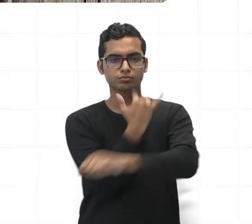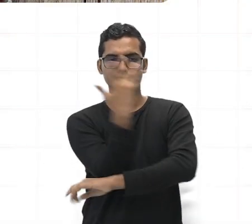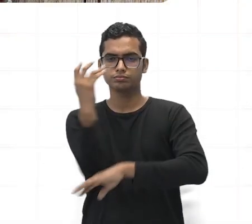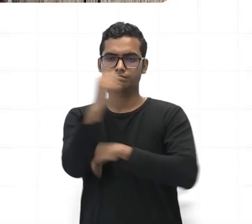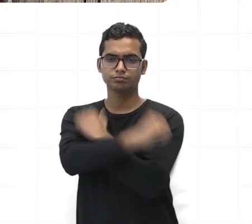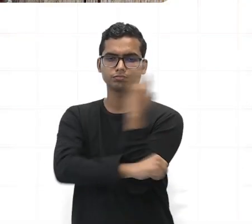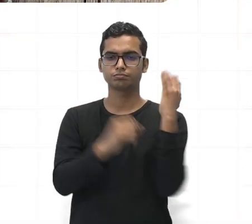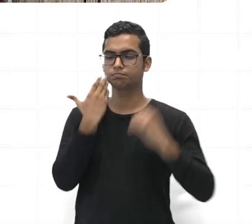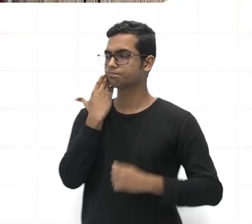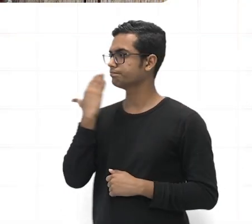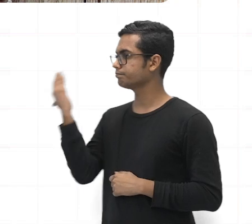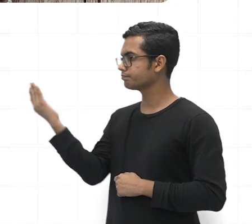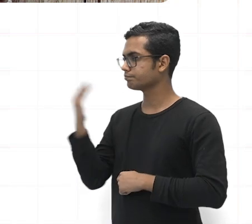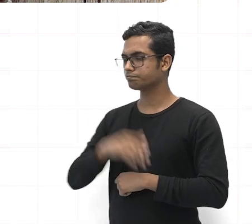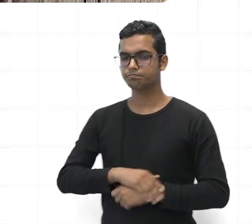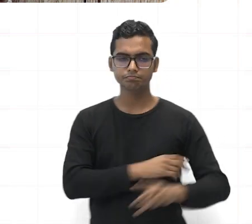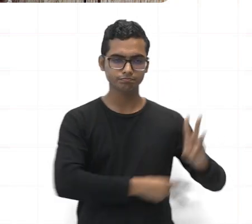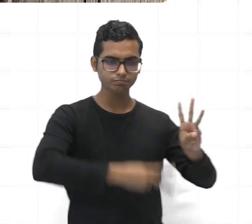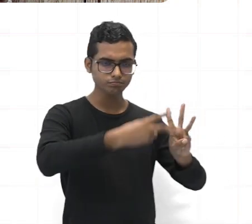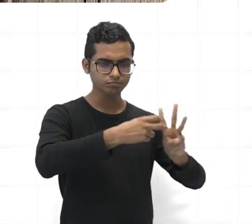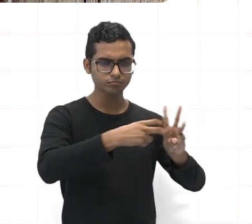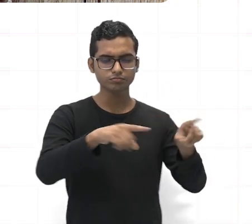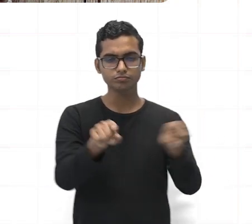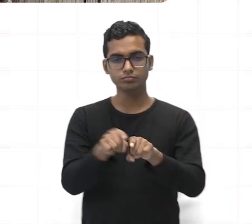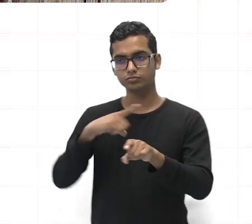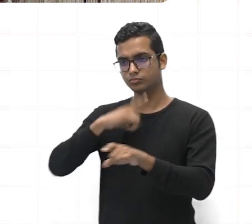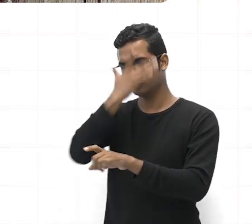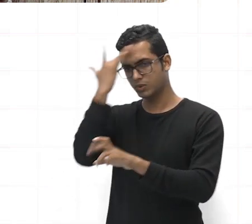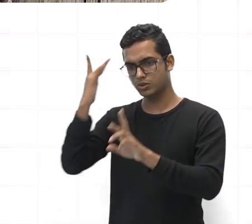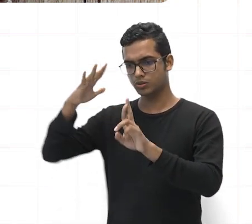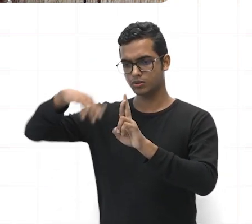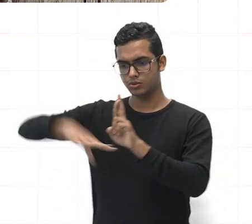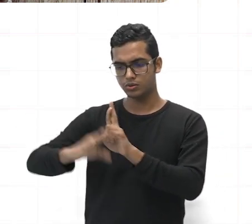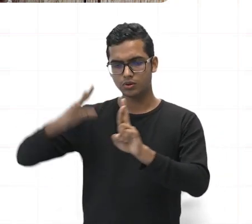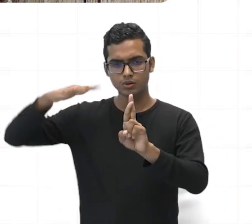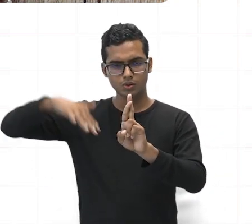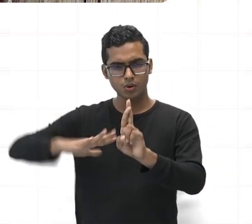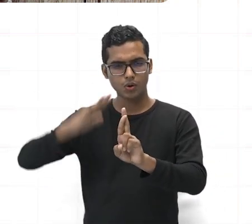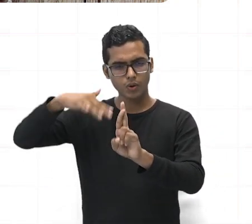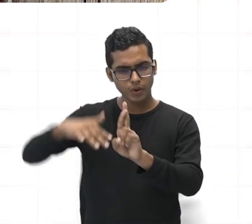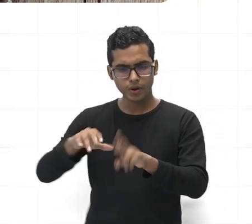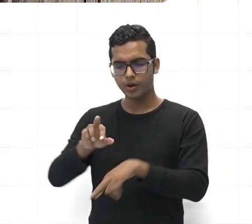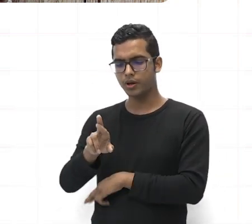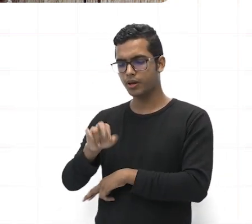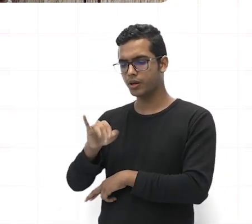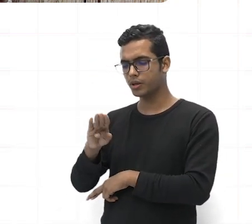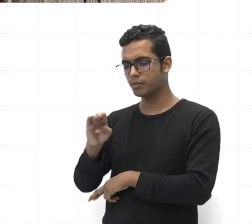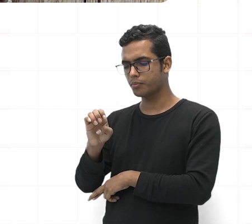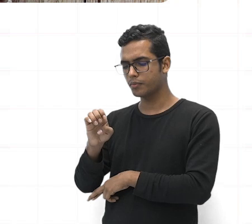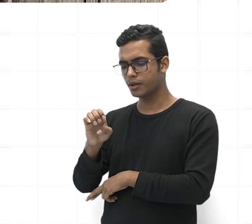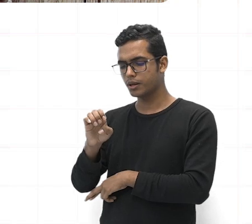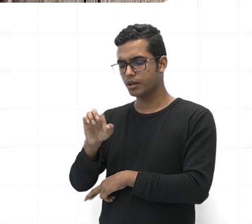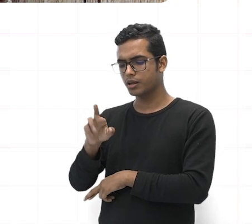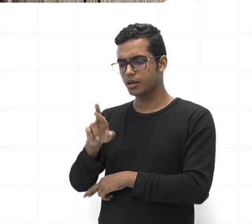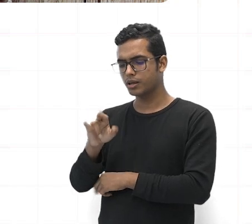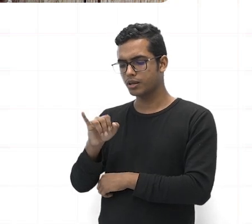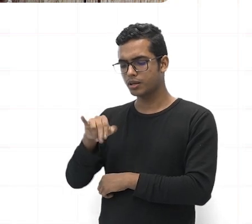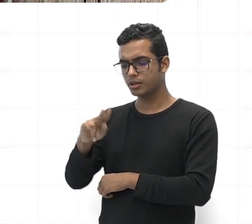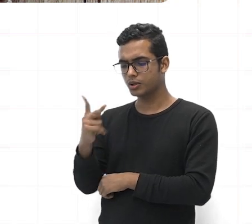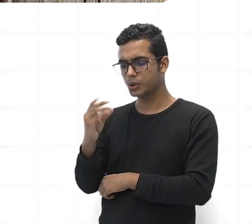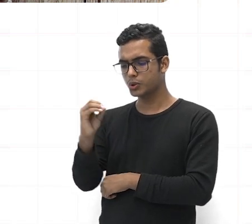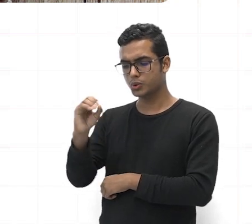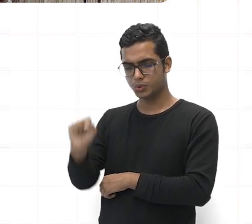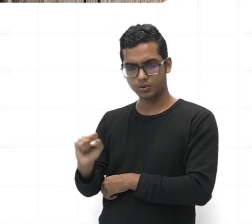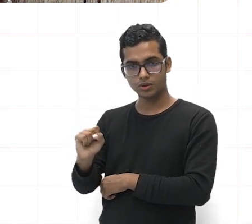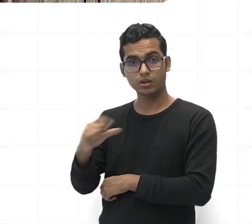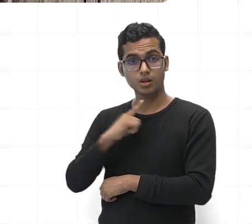da floresta, sejam eles os indígenas, os ribeirinhos, eles têm uma relação mais íntima com o meio ambiente. Então, eles